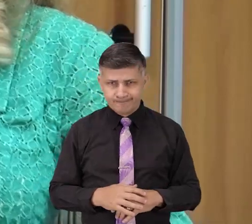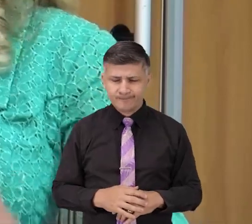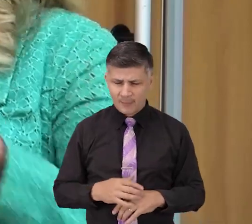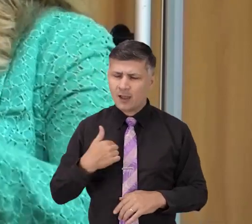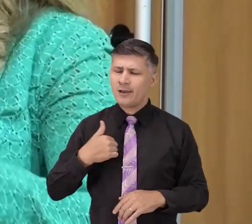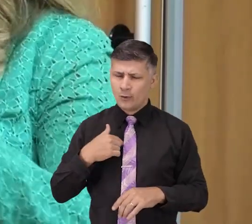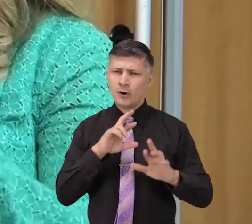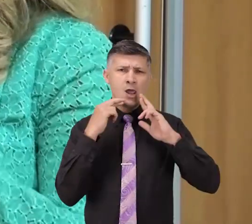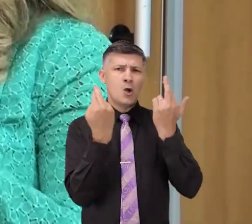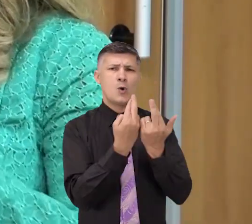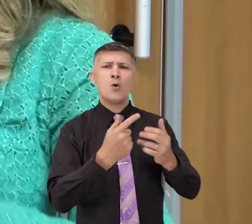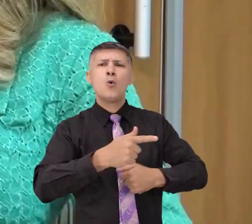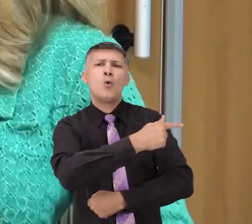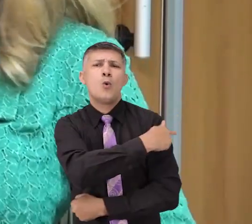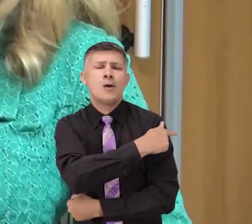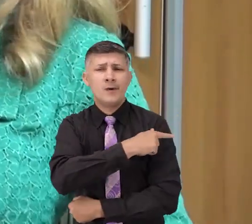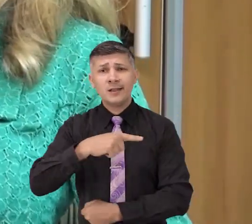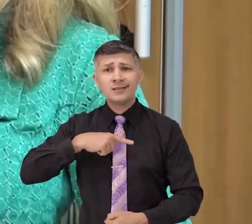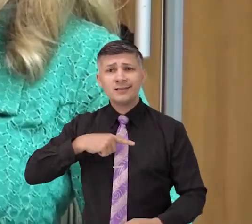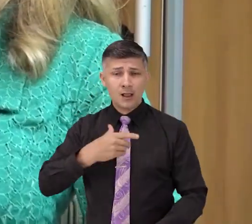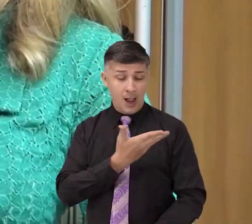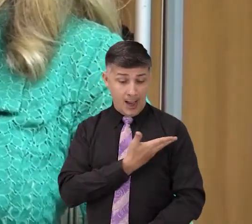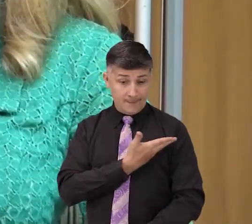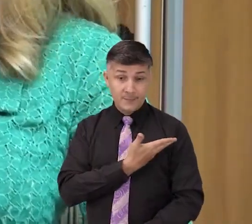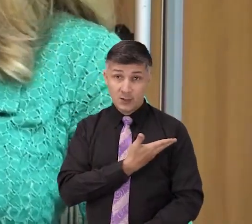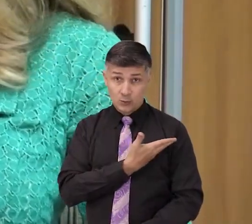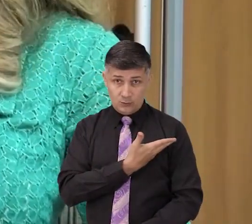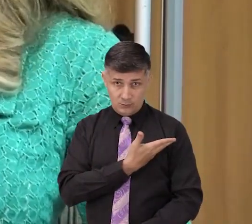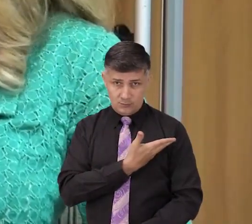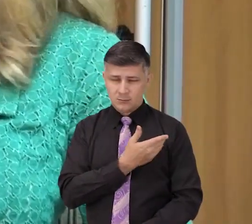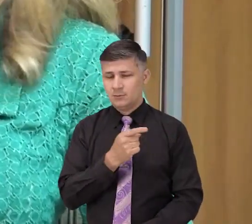de Grêmios, e por fazer parte da reunião de Grêmios, eu tinha